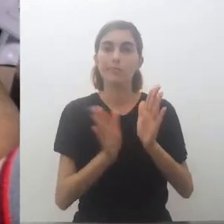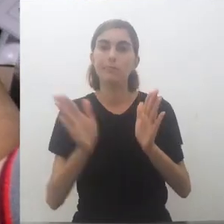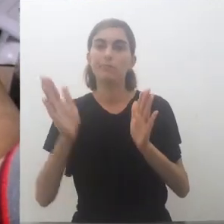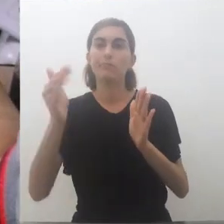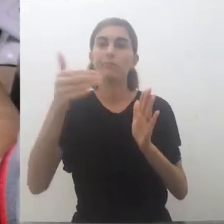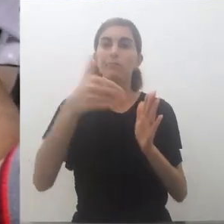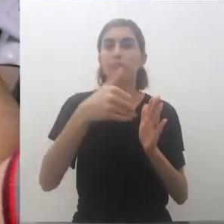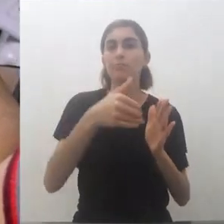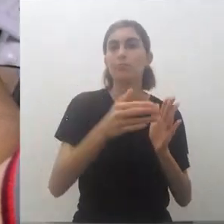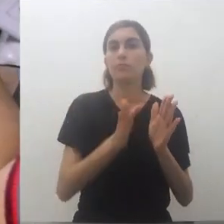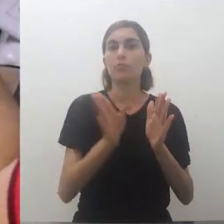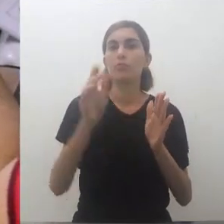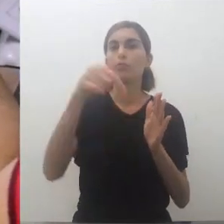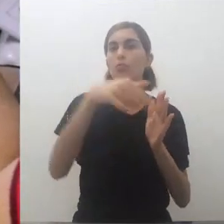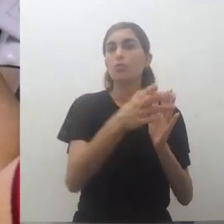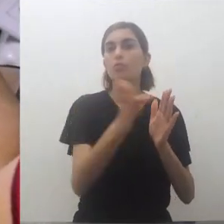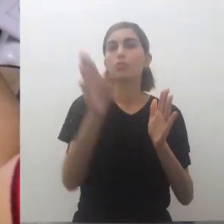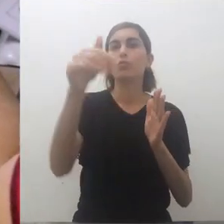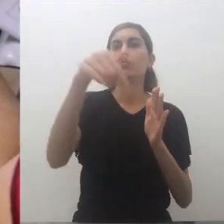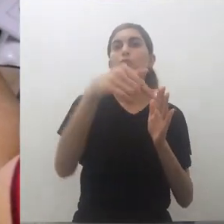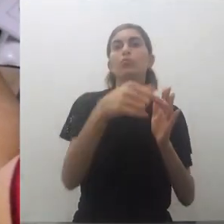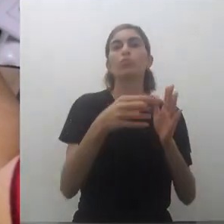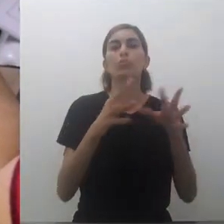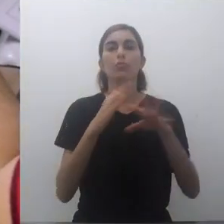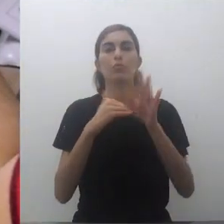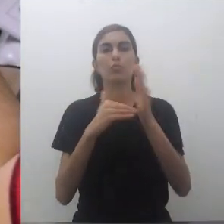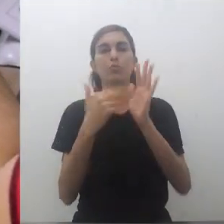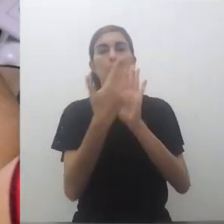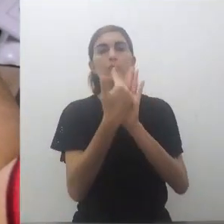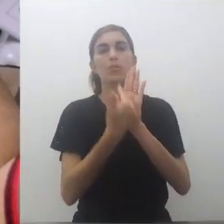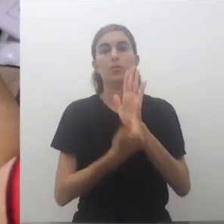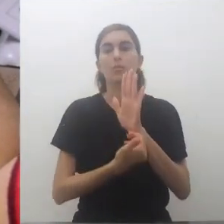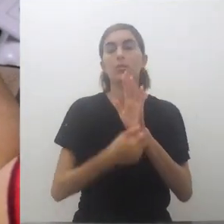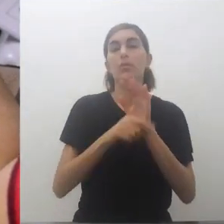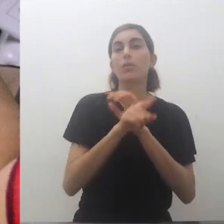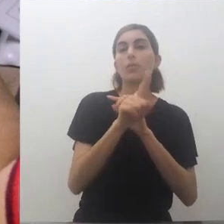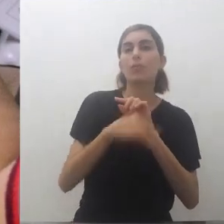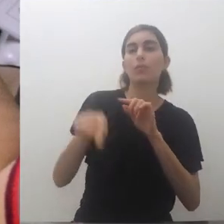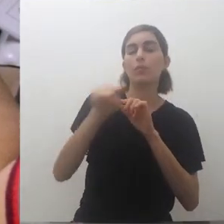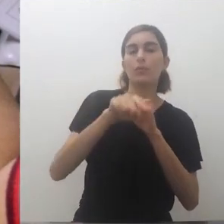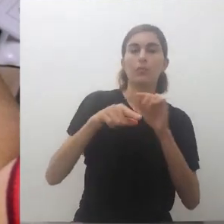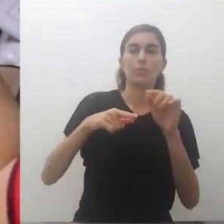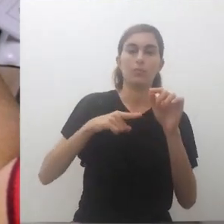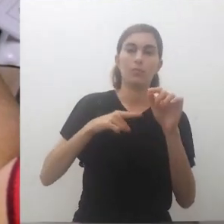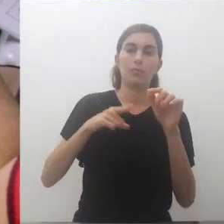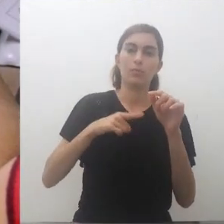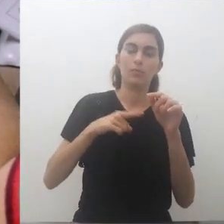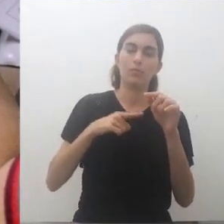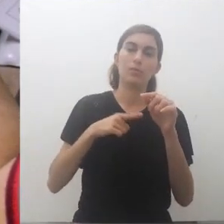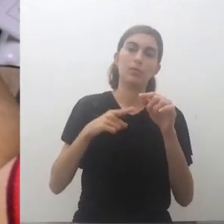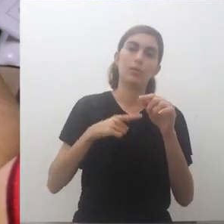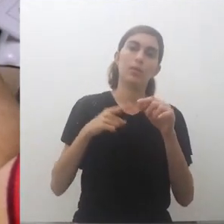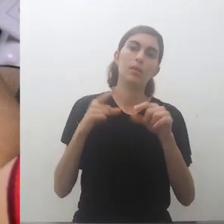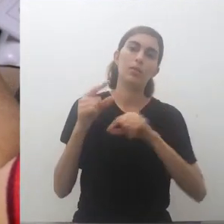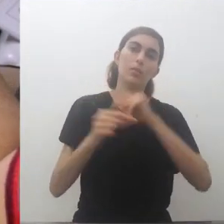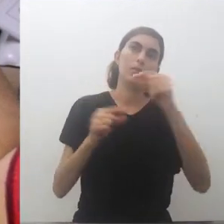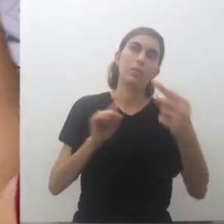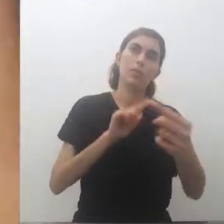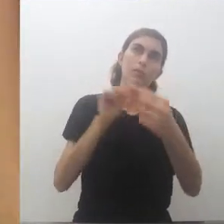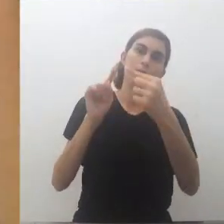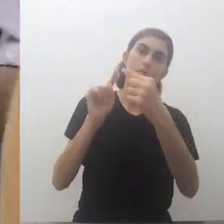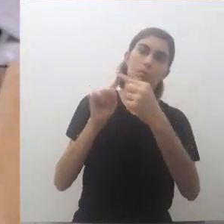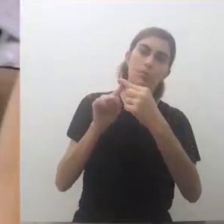Passeamos por todos os elementos e eles têm uma relação